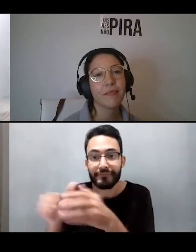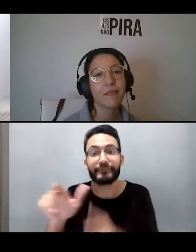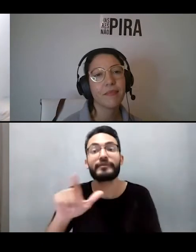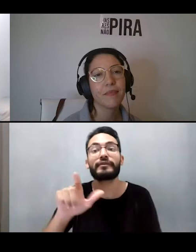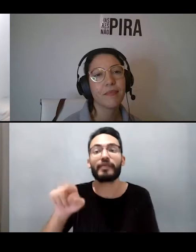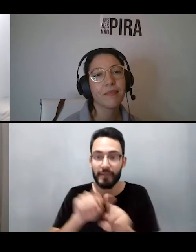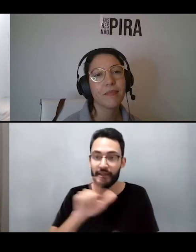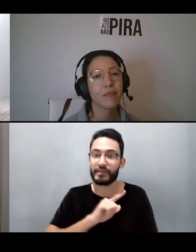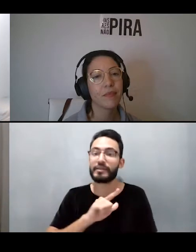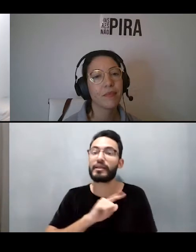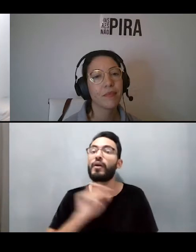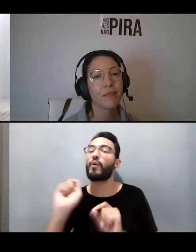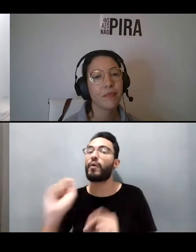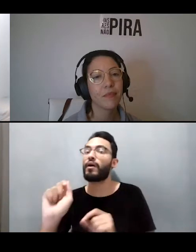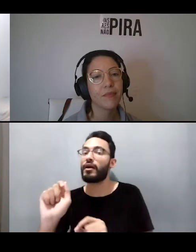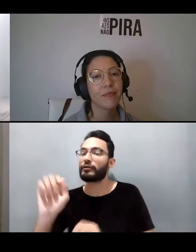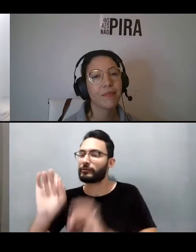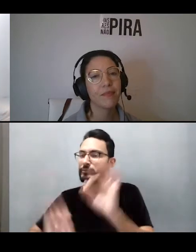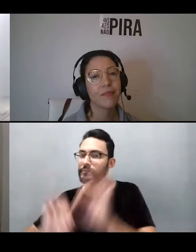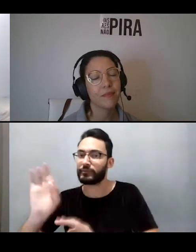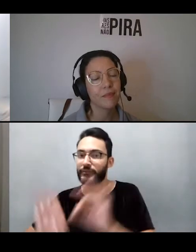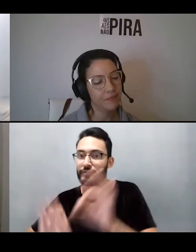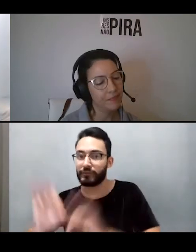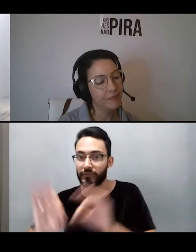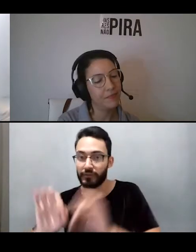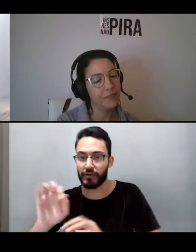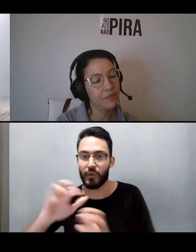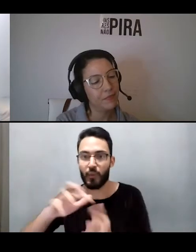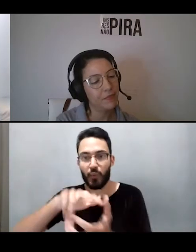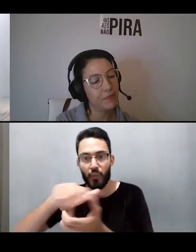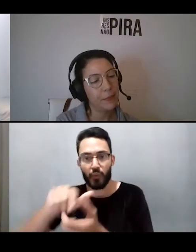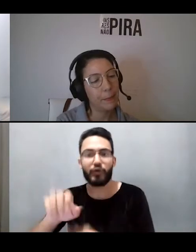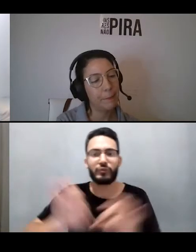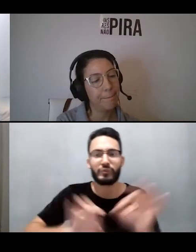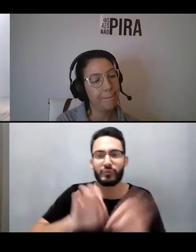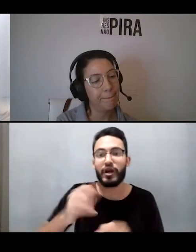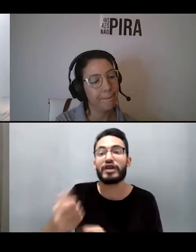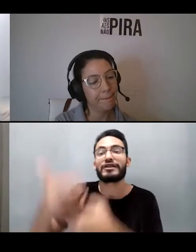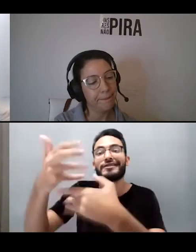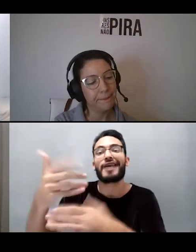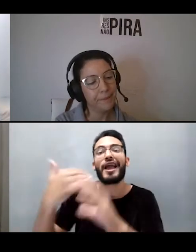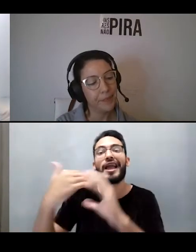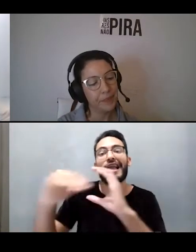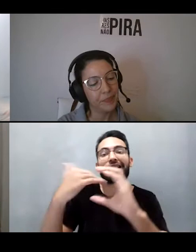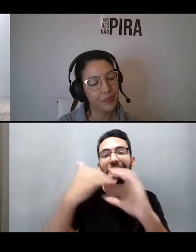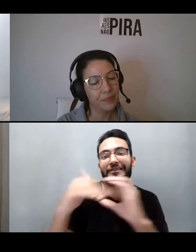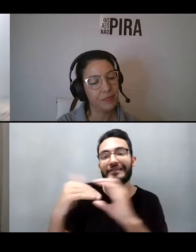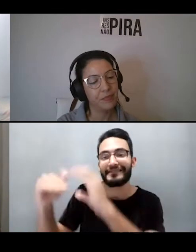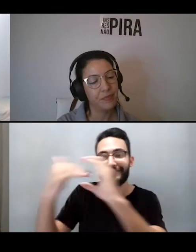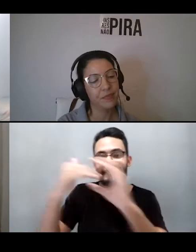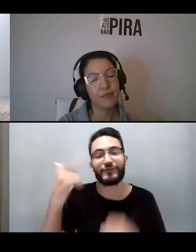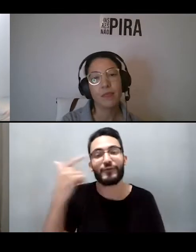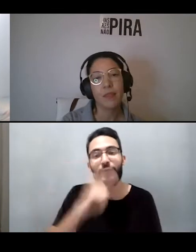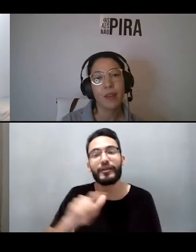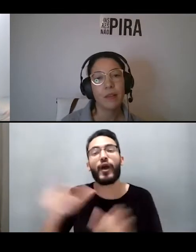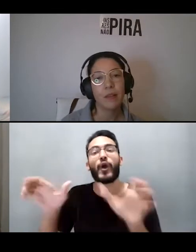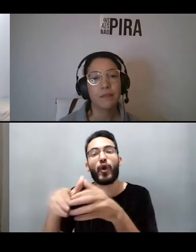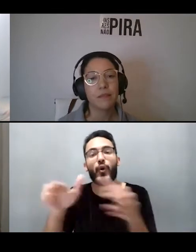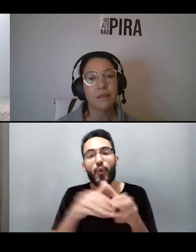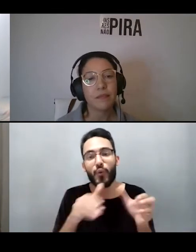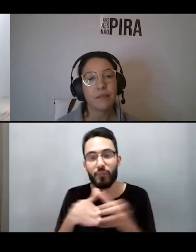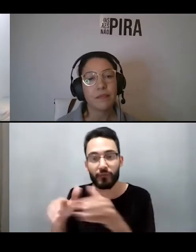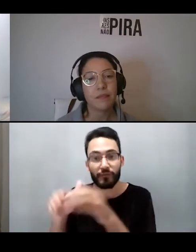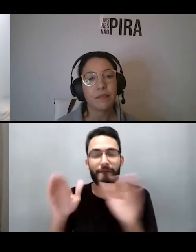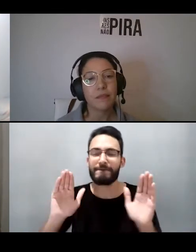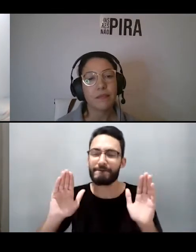Workplace, né, como ferramenta. Opa, Workplace como ferramenta e o chat, né, para a gente poder ter os grupos. Então a gente tem o